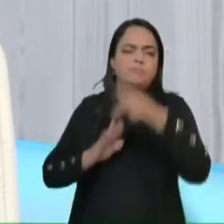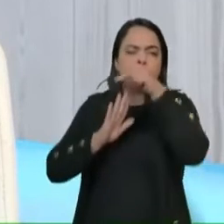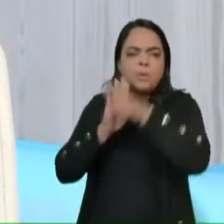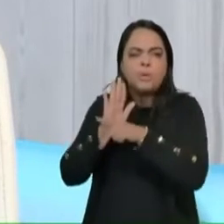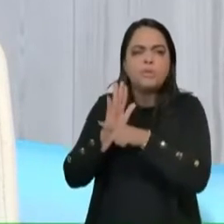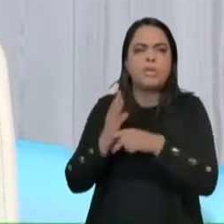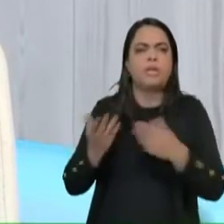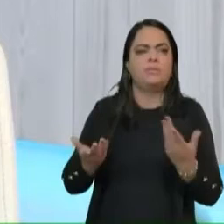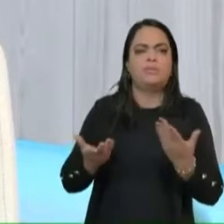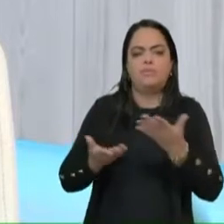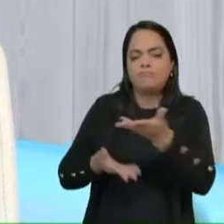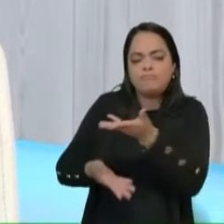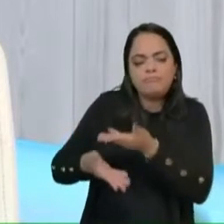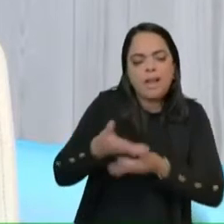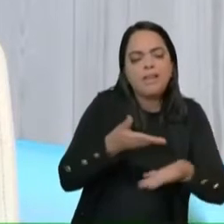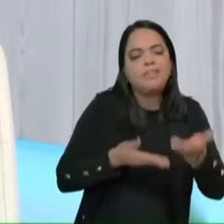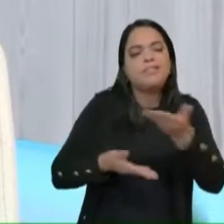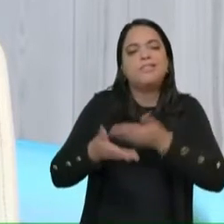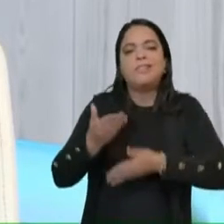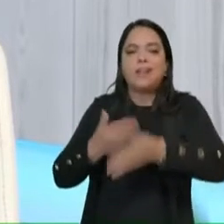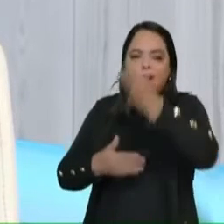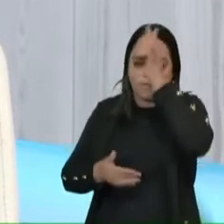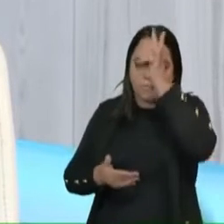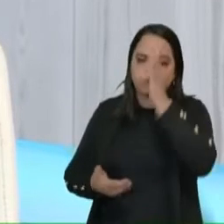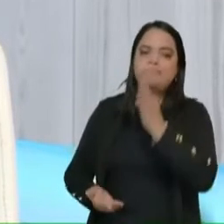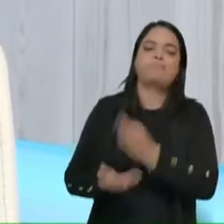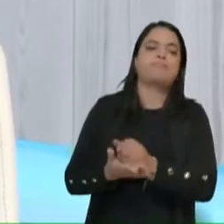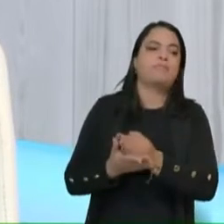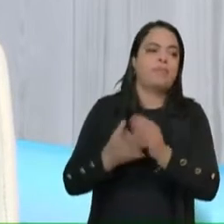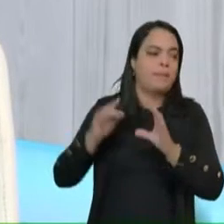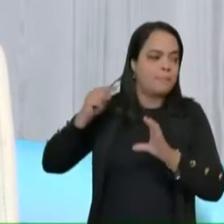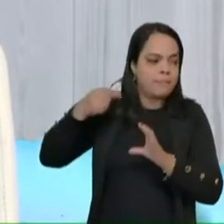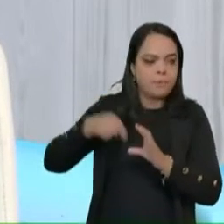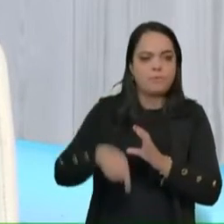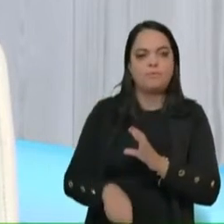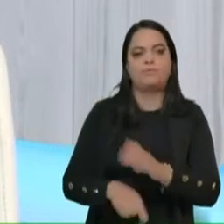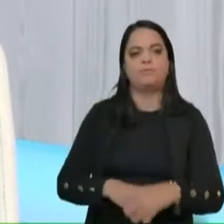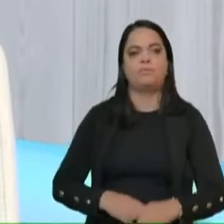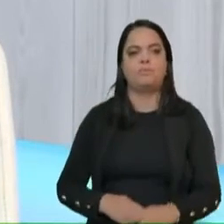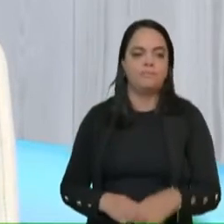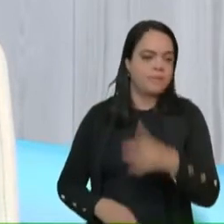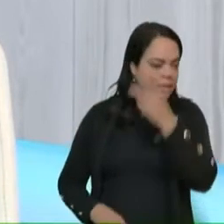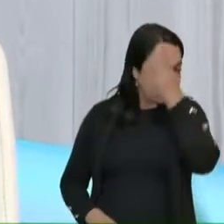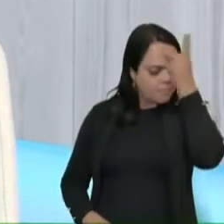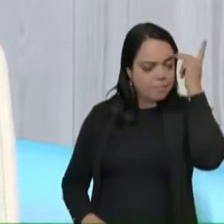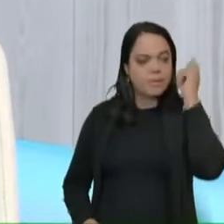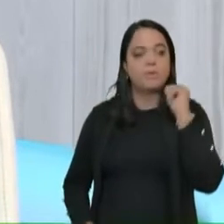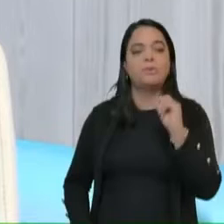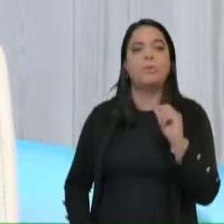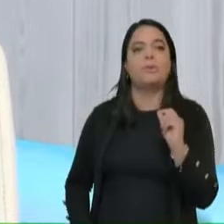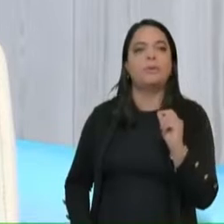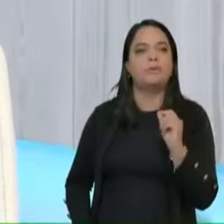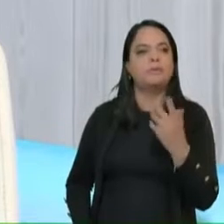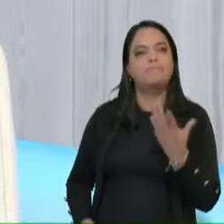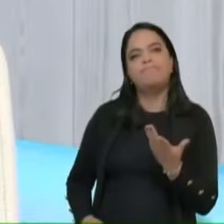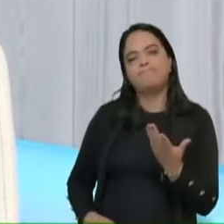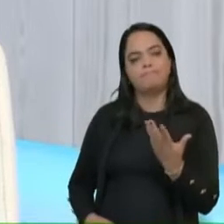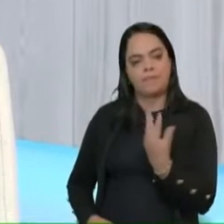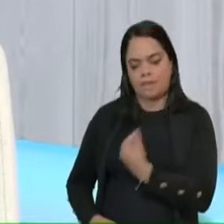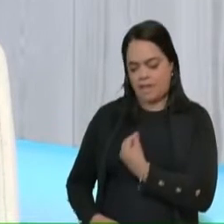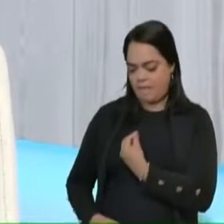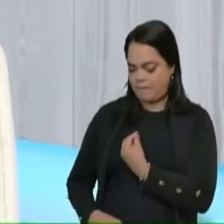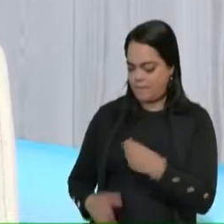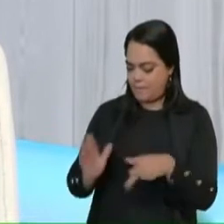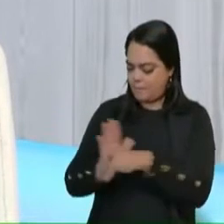de partilha um projeto de uma fé mais intensa eh onde as pessoas eh davam a própria